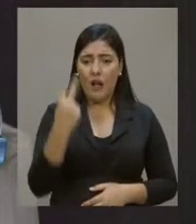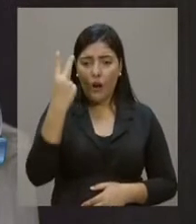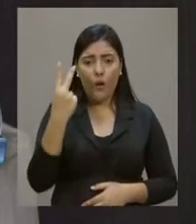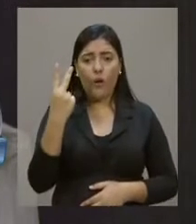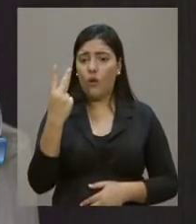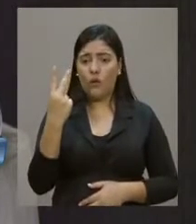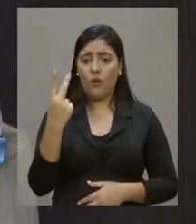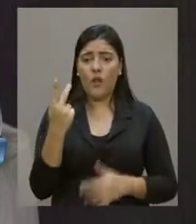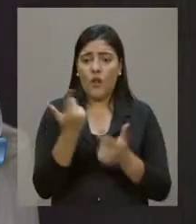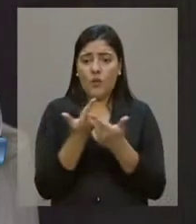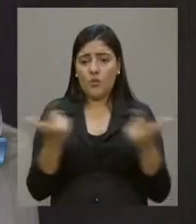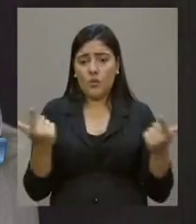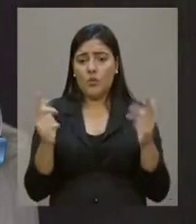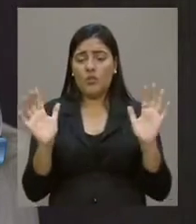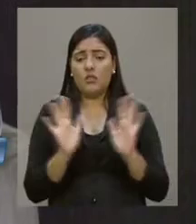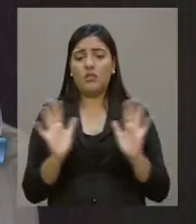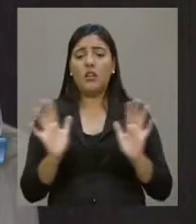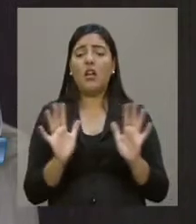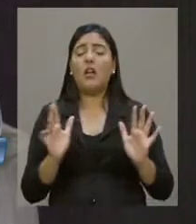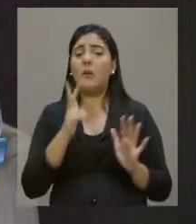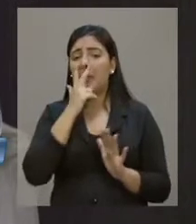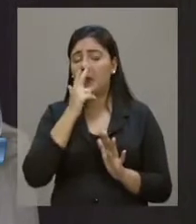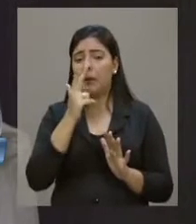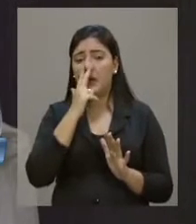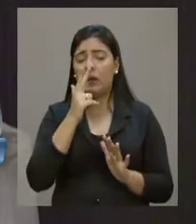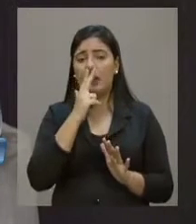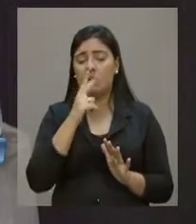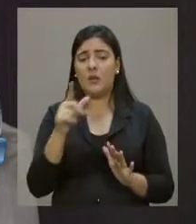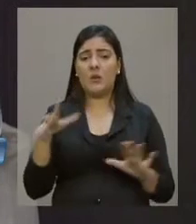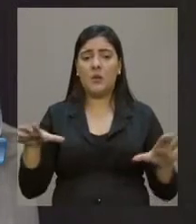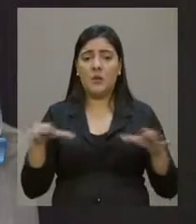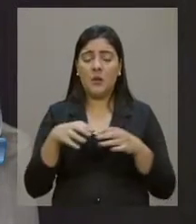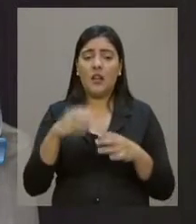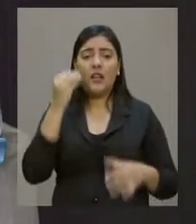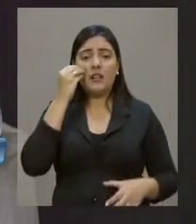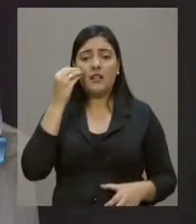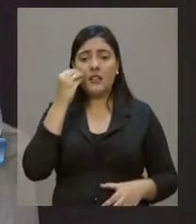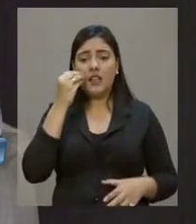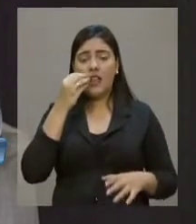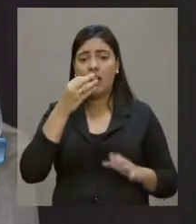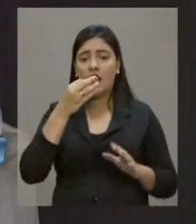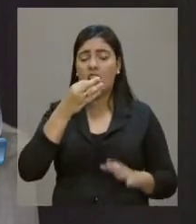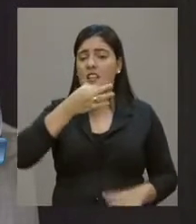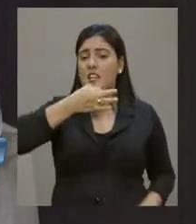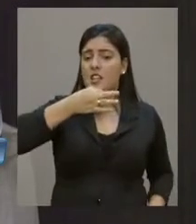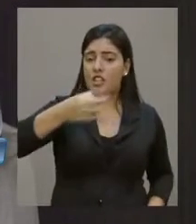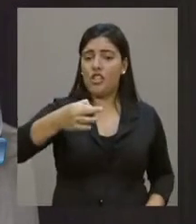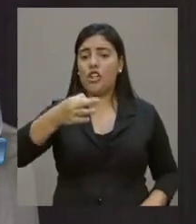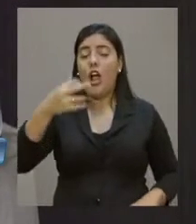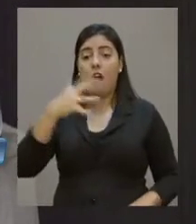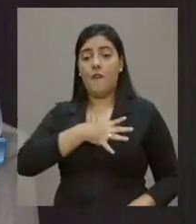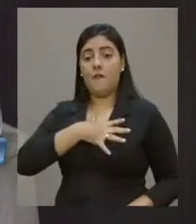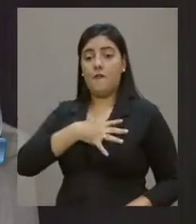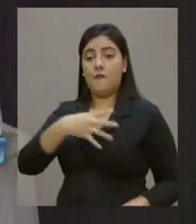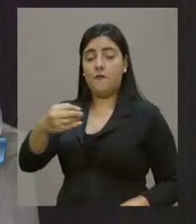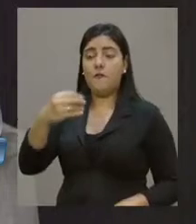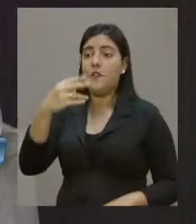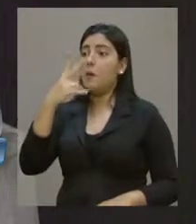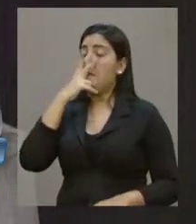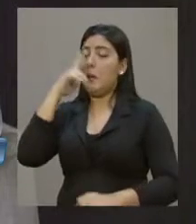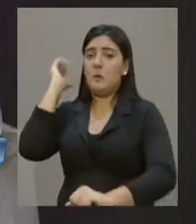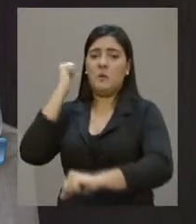republicanos. Essa chacota que ele fez com a diplomacia brasileira de tentar indicar o filho para um dos postos